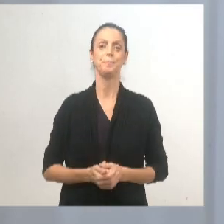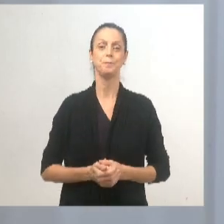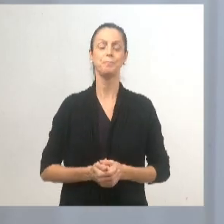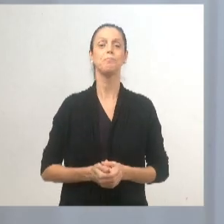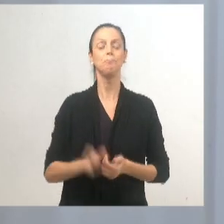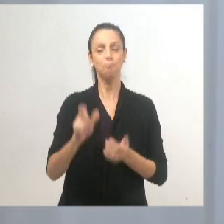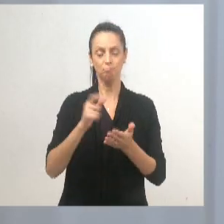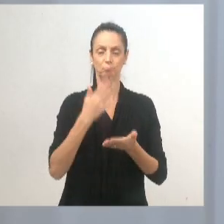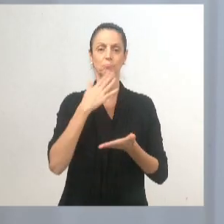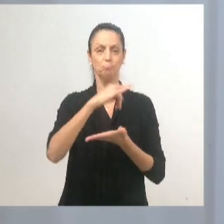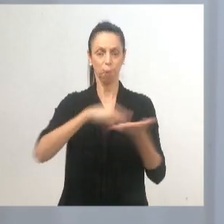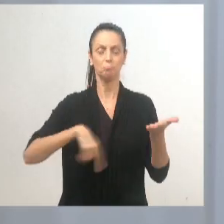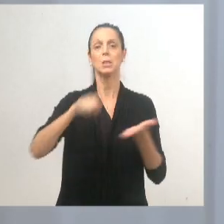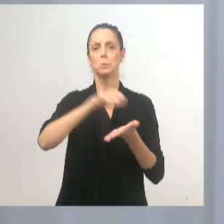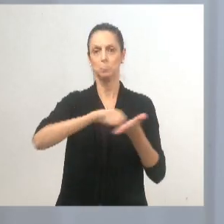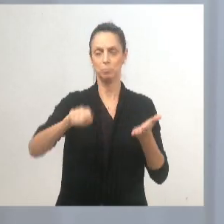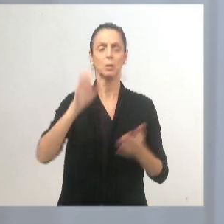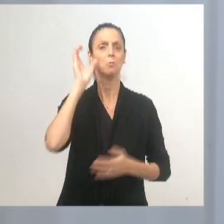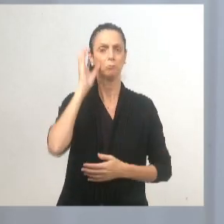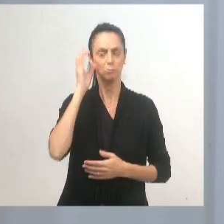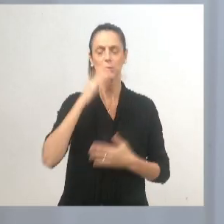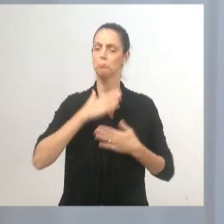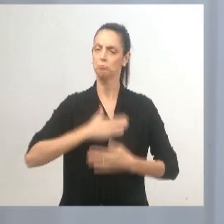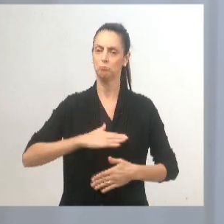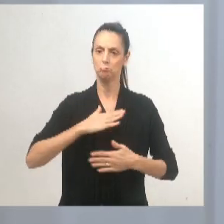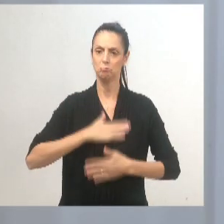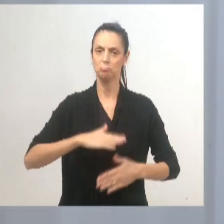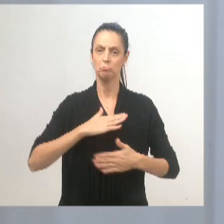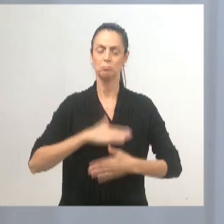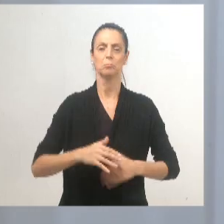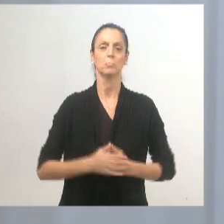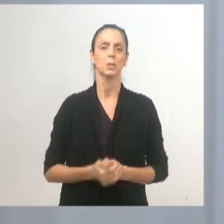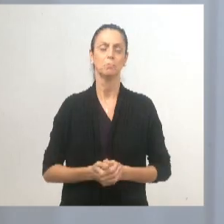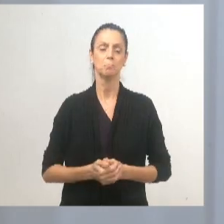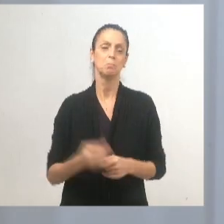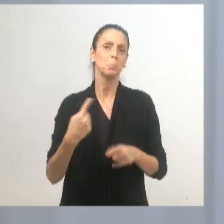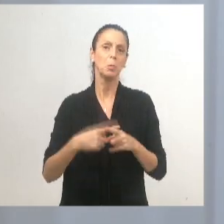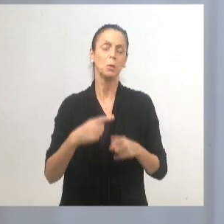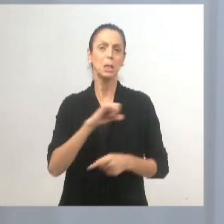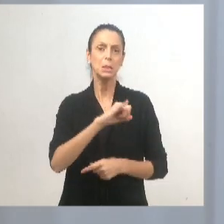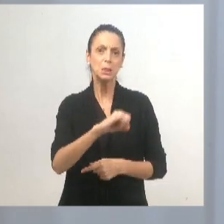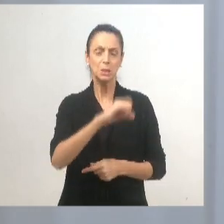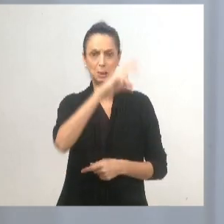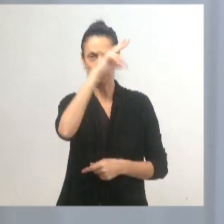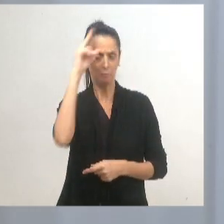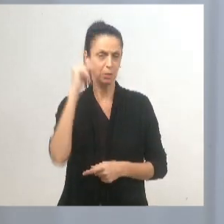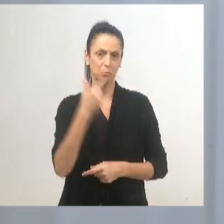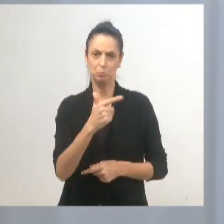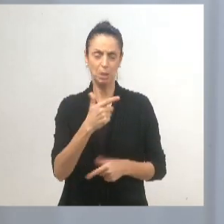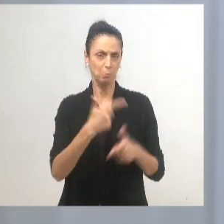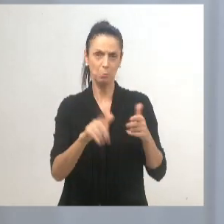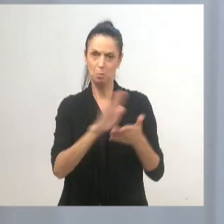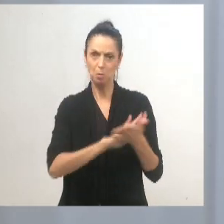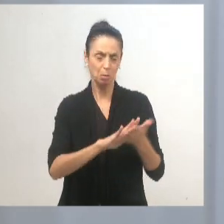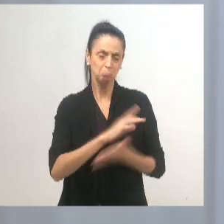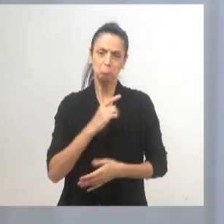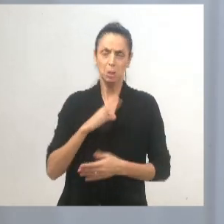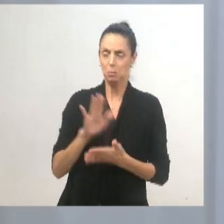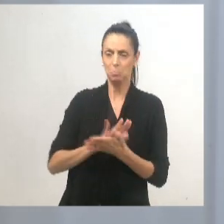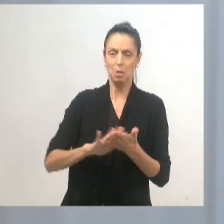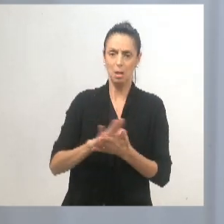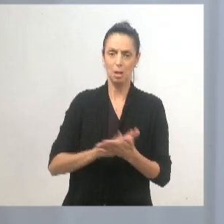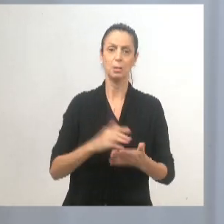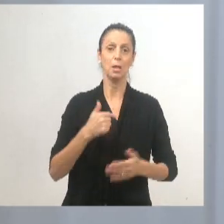Assinei esse requerimento com a consciência tranquila. Quem não deve, não teme. E a base do governo, que represento